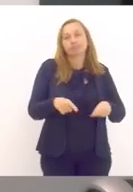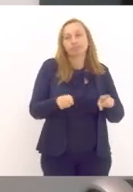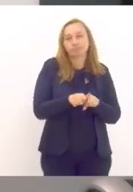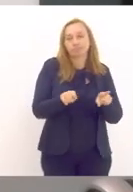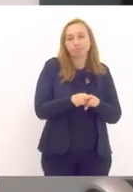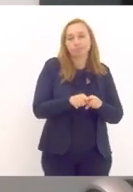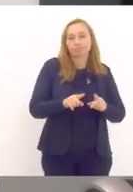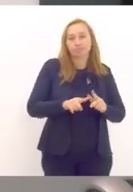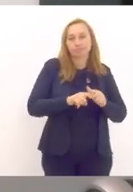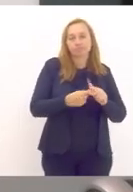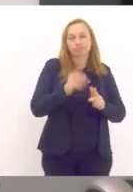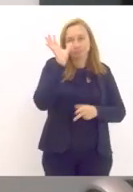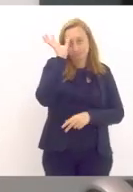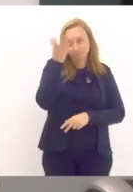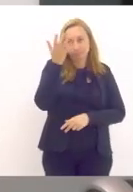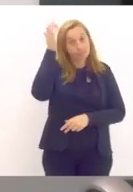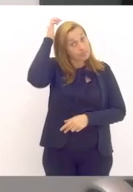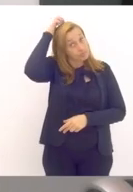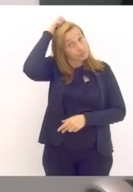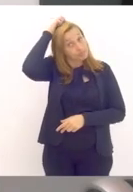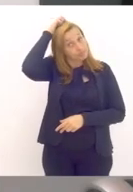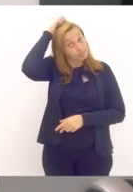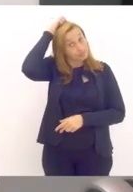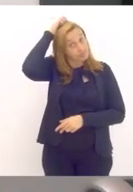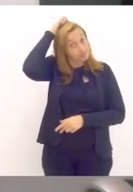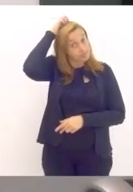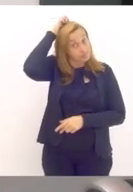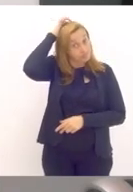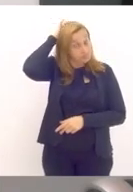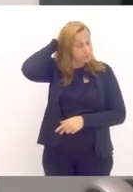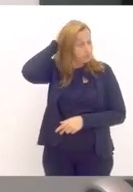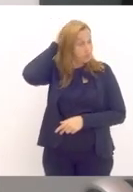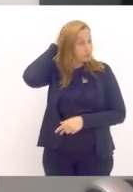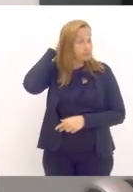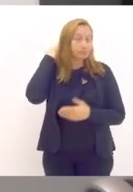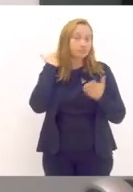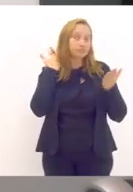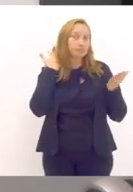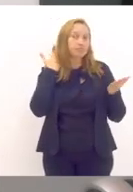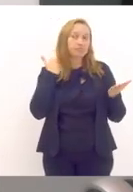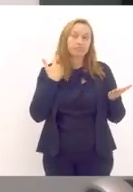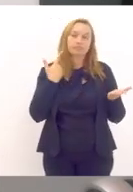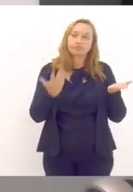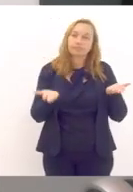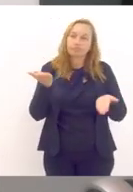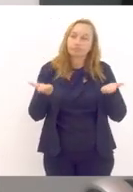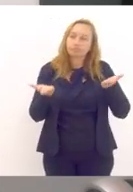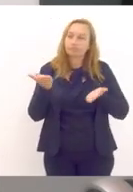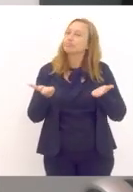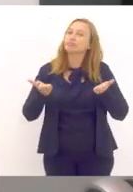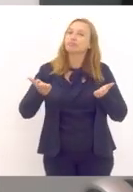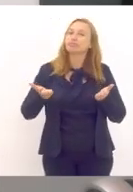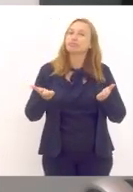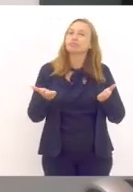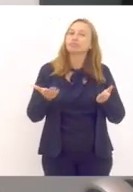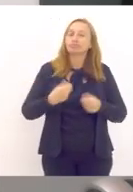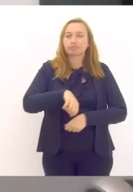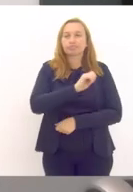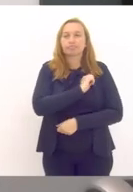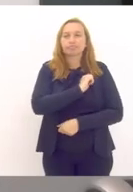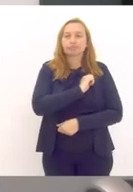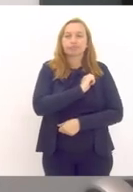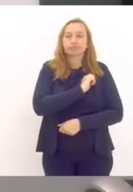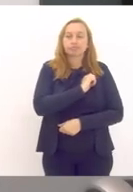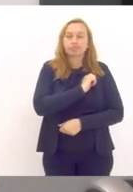seja solucionado, e a solução parte pelo equilíbrio fiscal. E, como digo sempre, equilíbrio fiscal se faz dos dois lados, não é só do lado